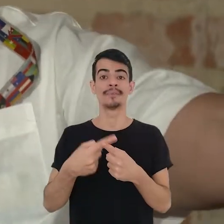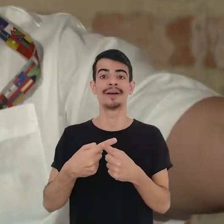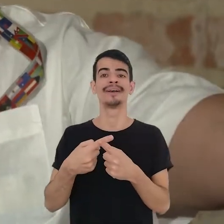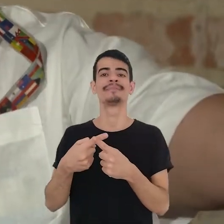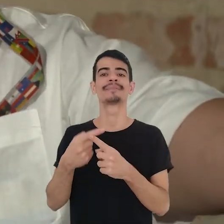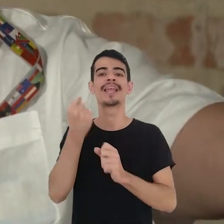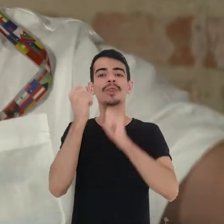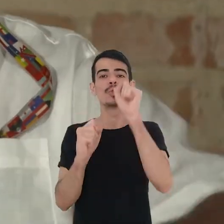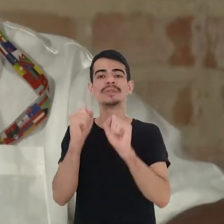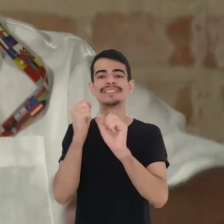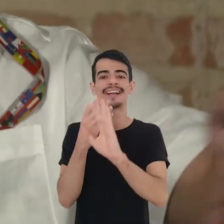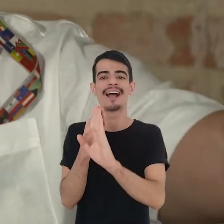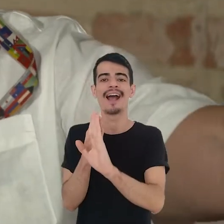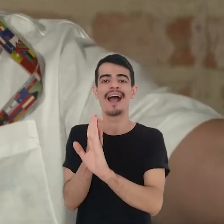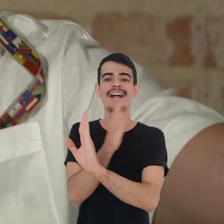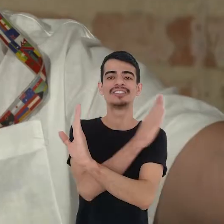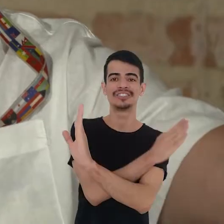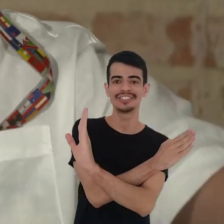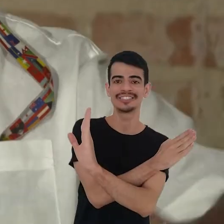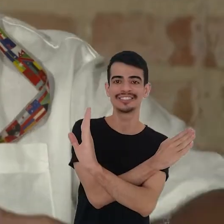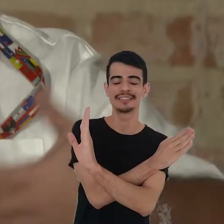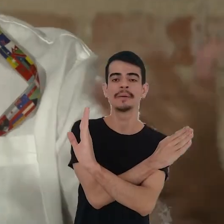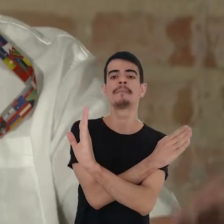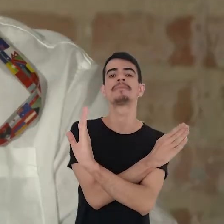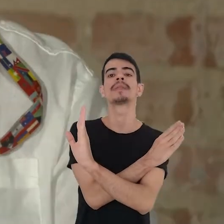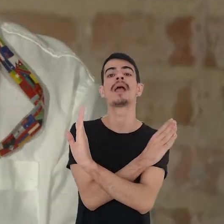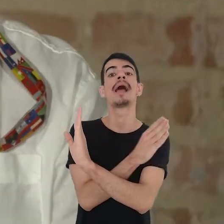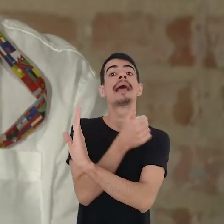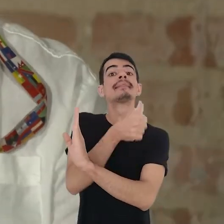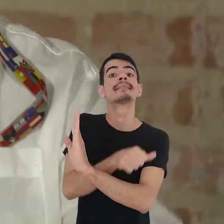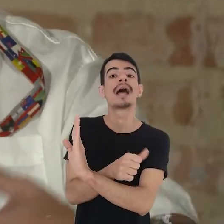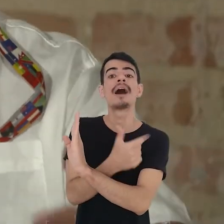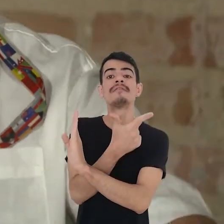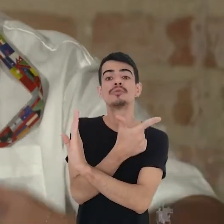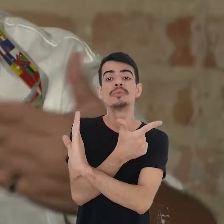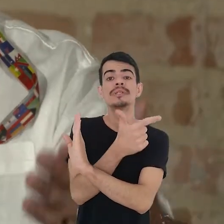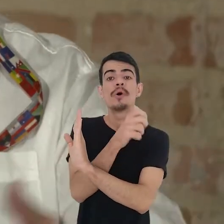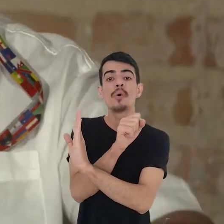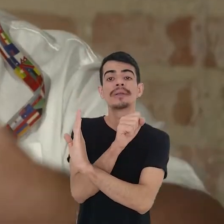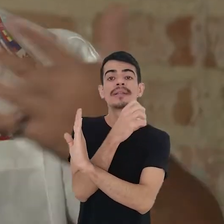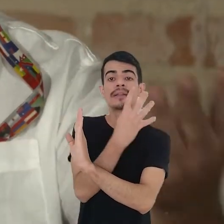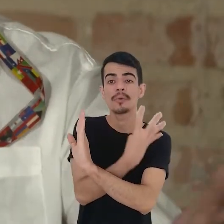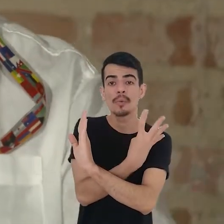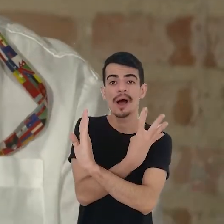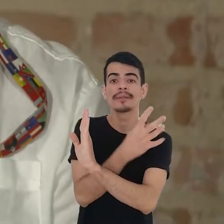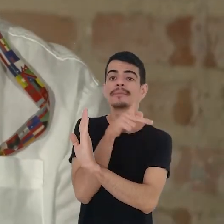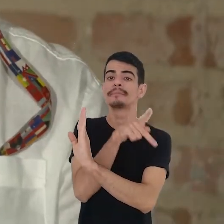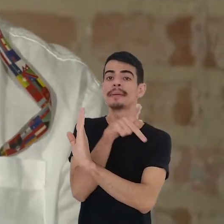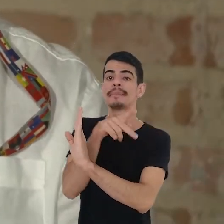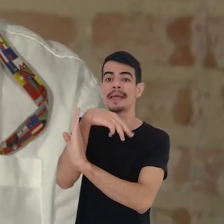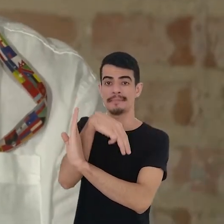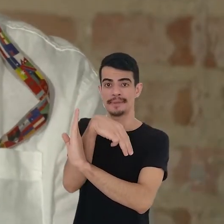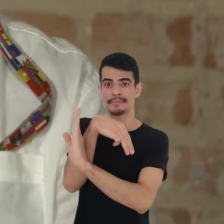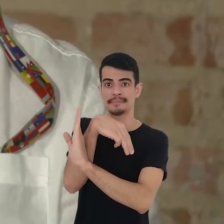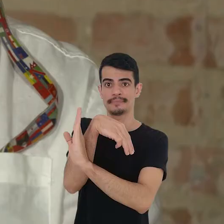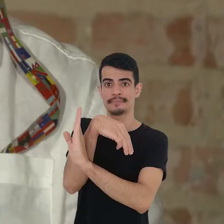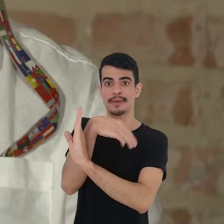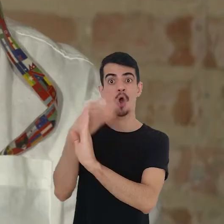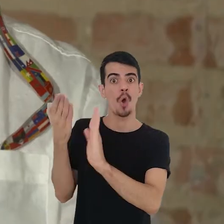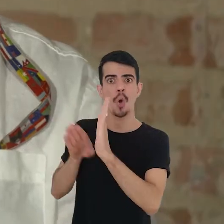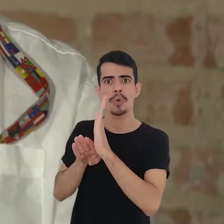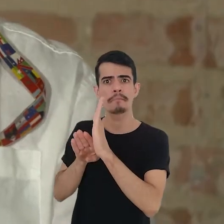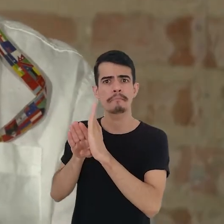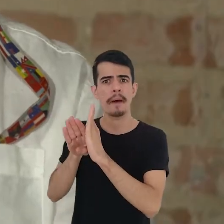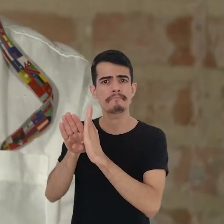período pré-industrial, esses valores eles foram na ordem de 284 ppm. E